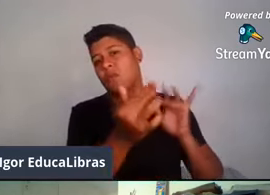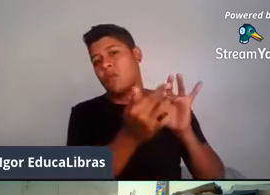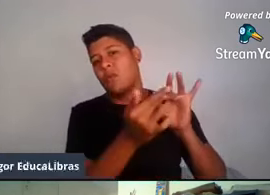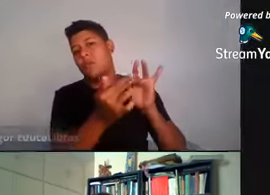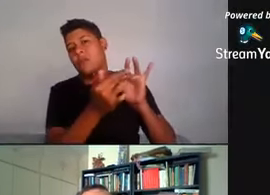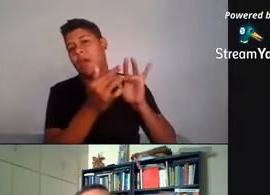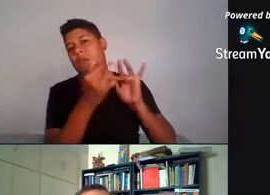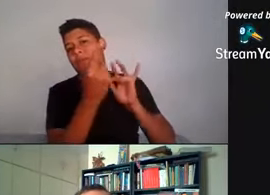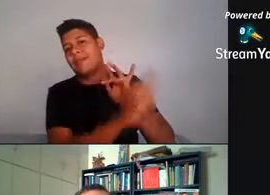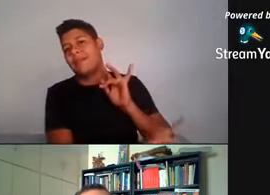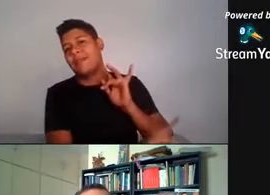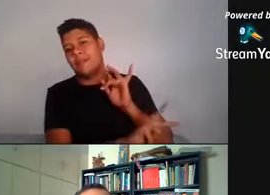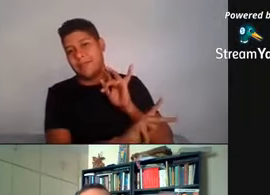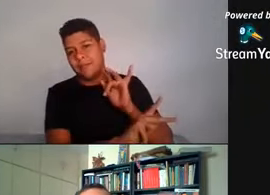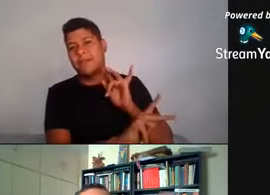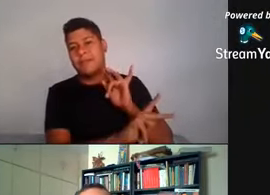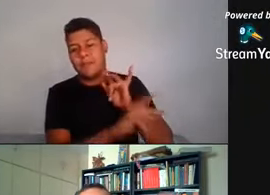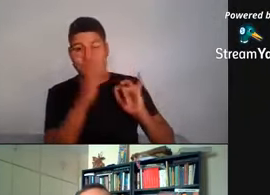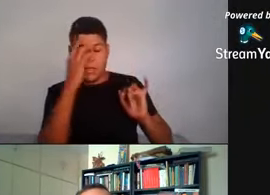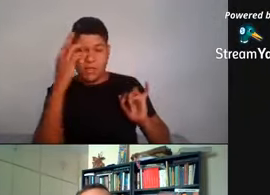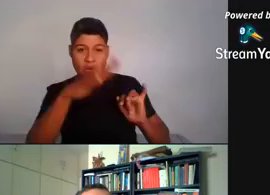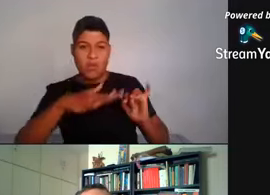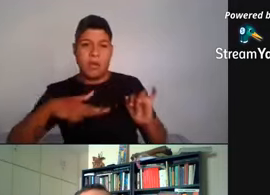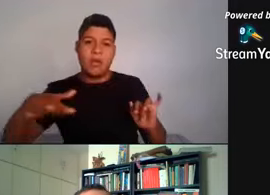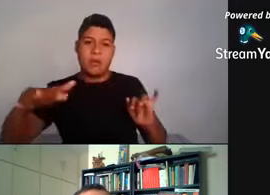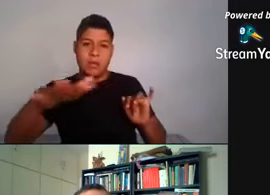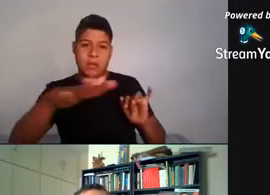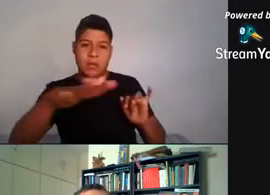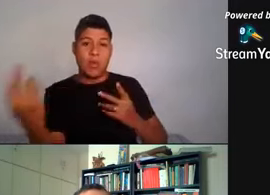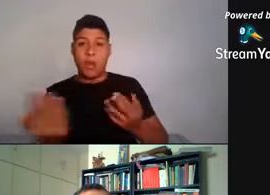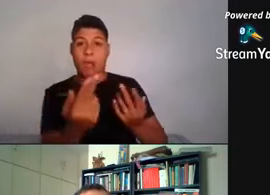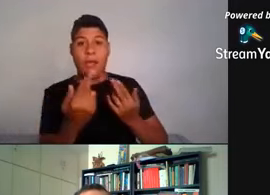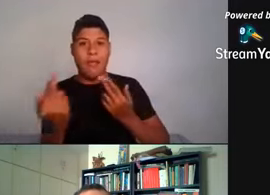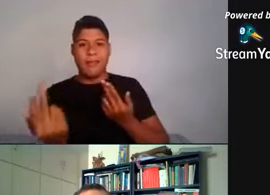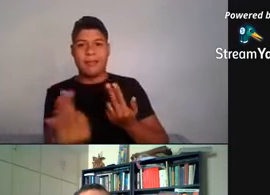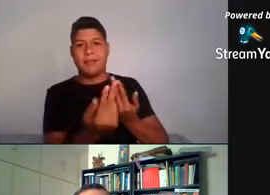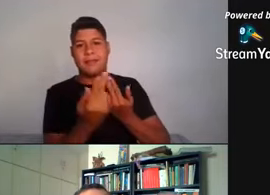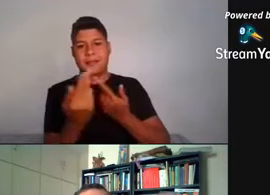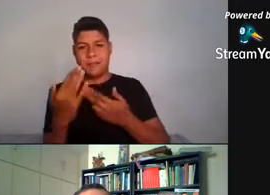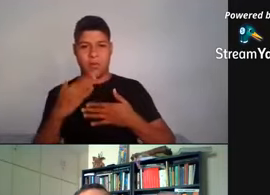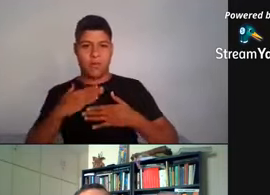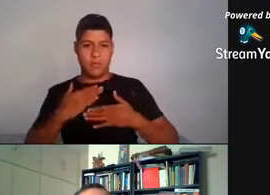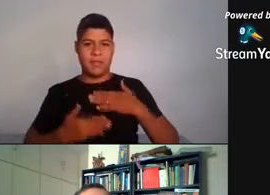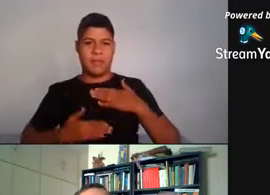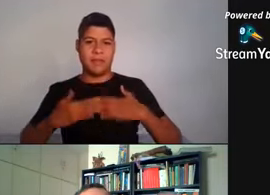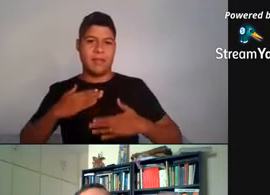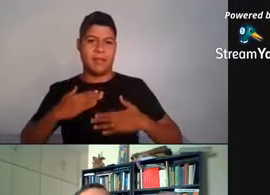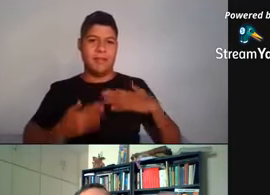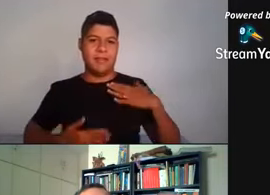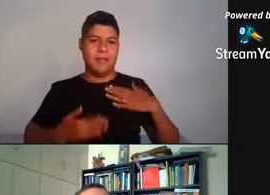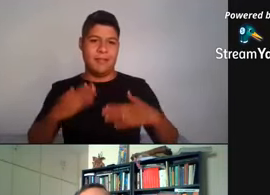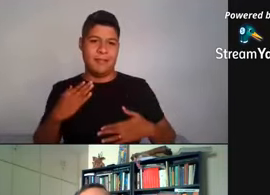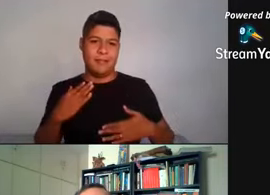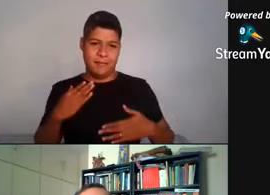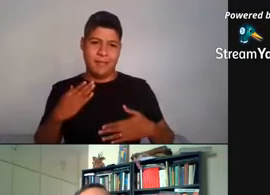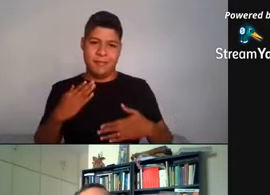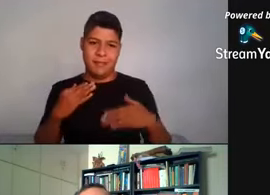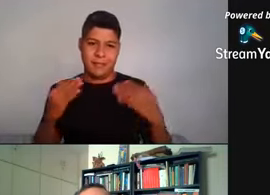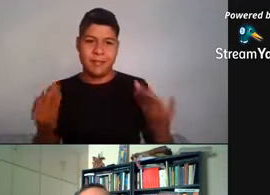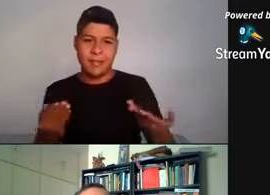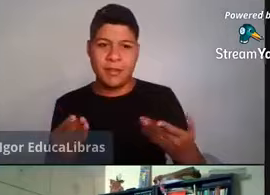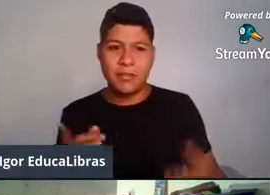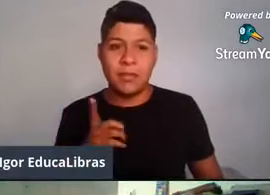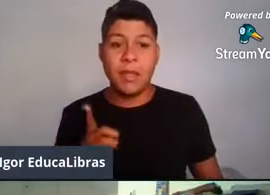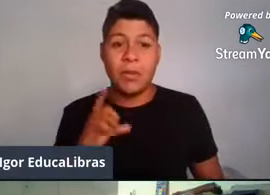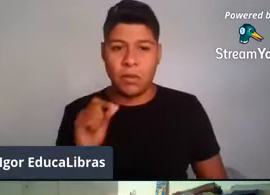dele com as pessoas que não são iguais a ele fisicamente, né? Então, você tem